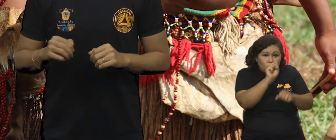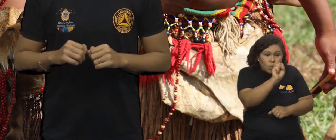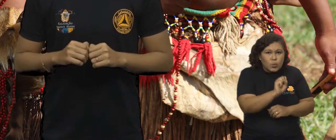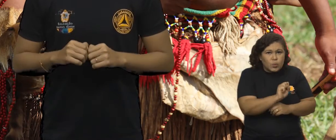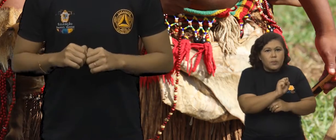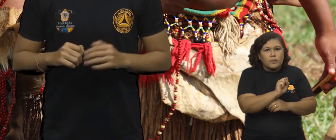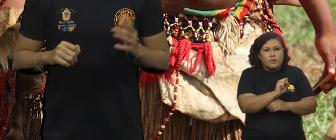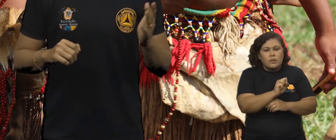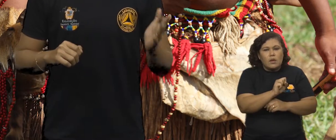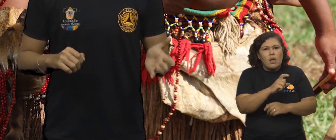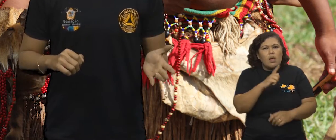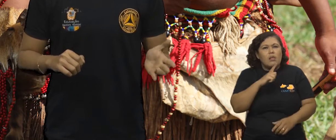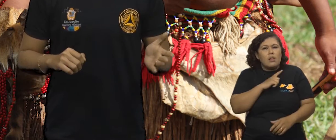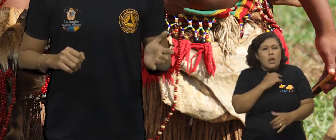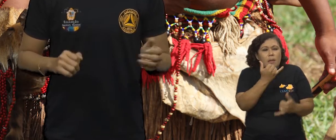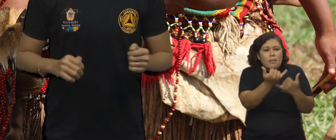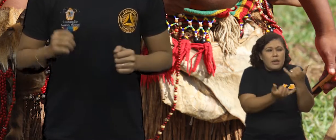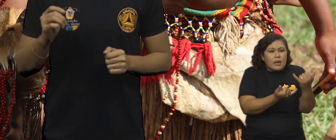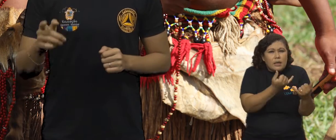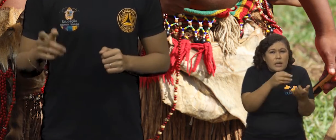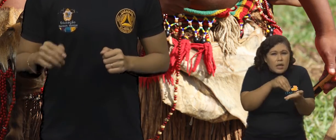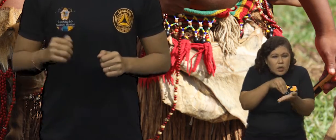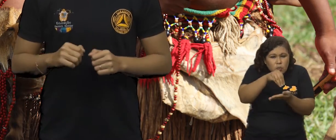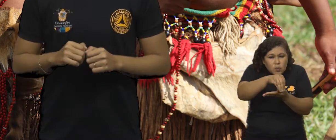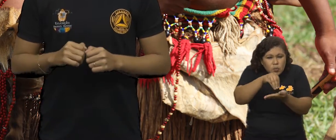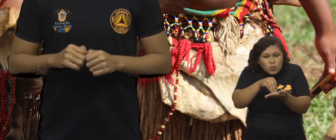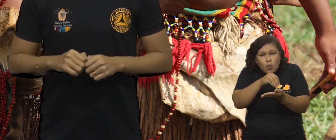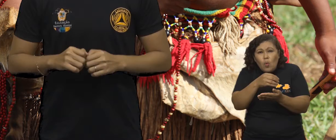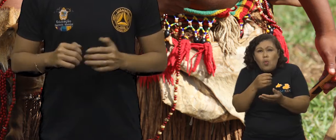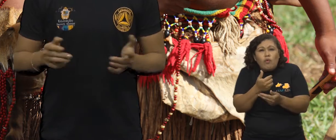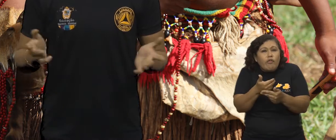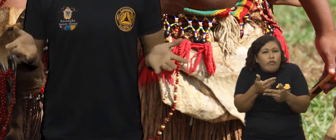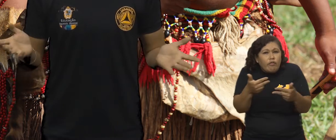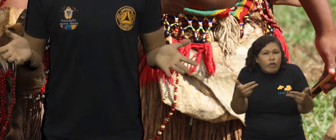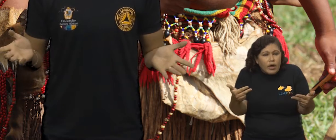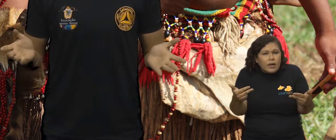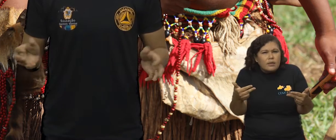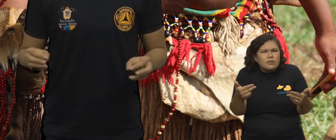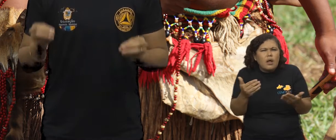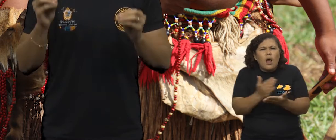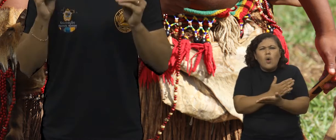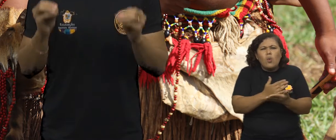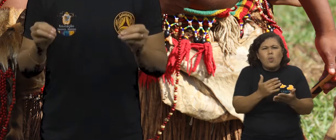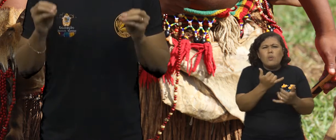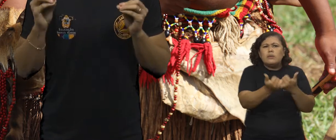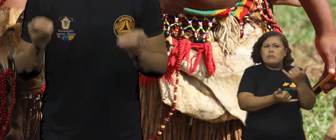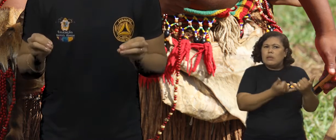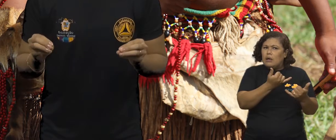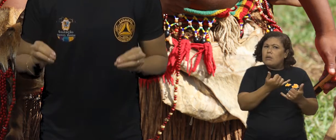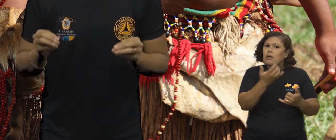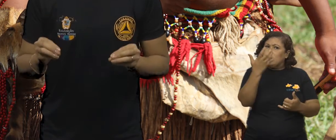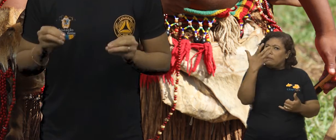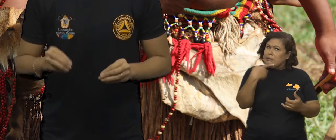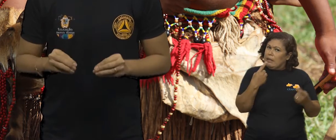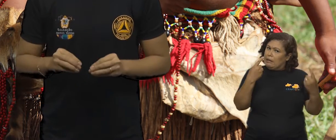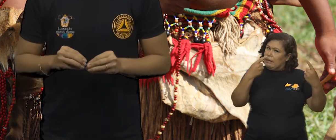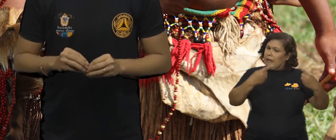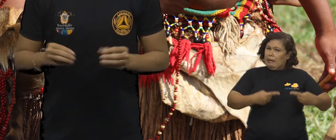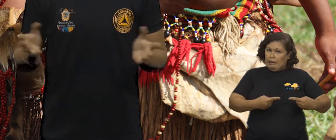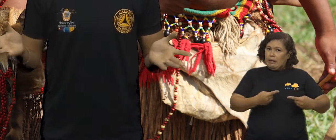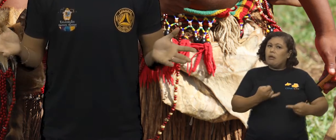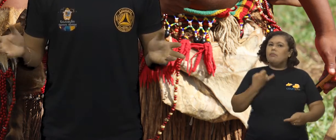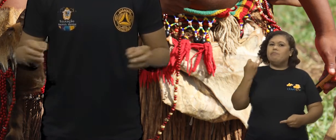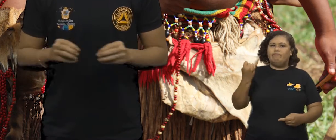e brincadeiras, tanto individuais quanto coletivas. Algumas brincadeiras são disputas sérias e